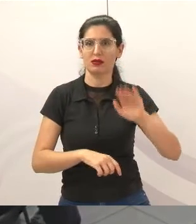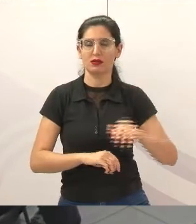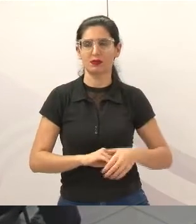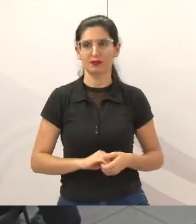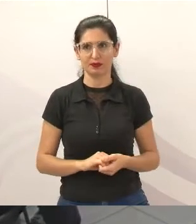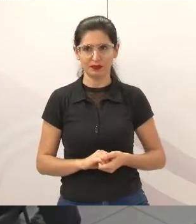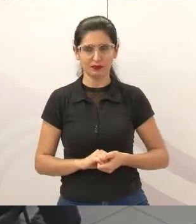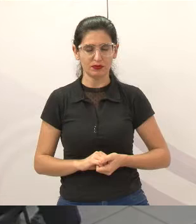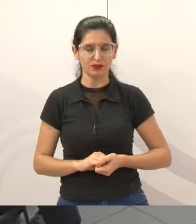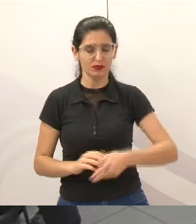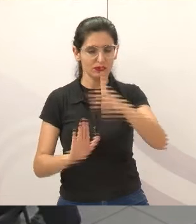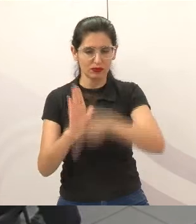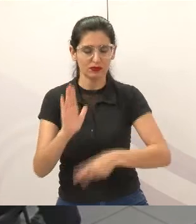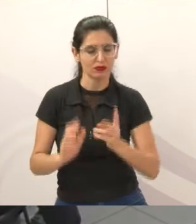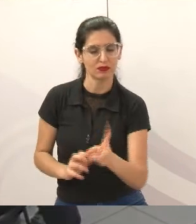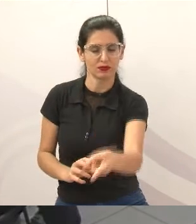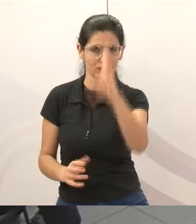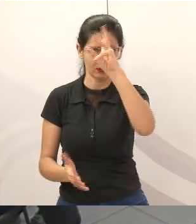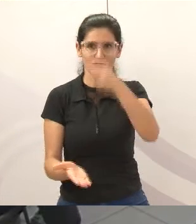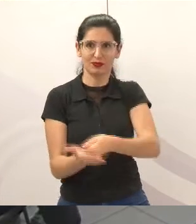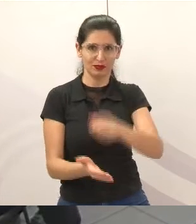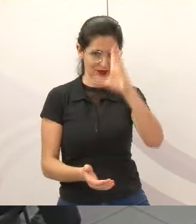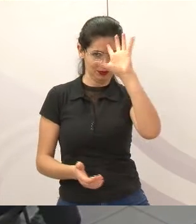O projeto continua em discussão.